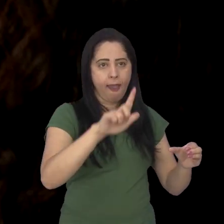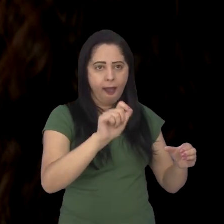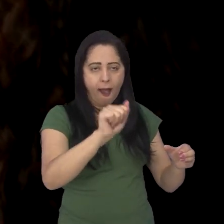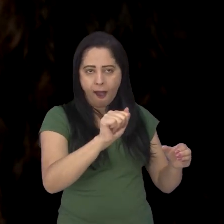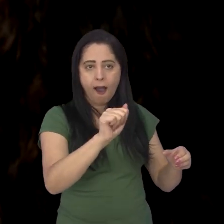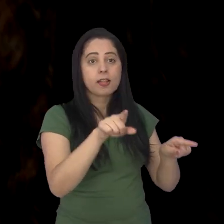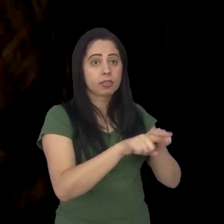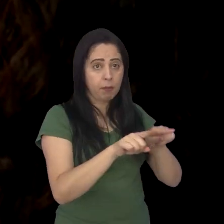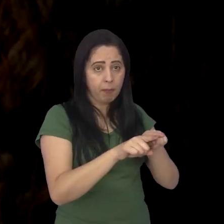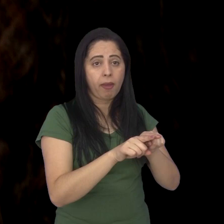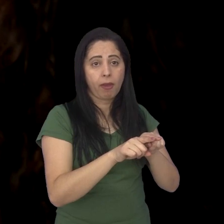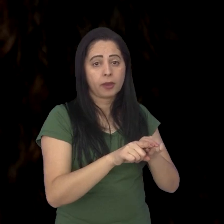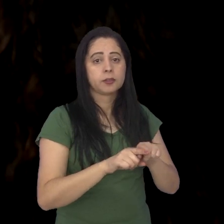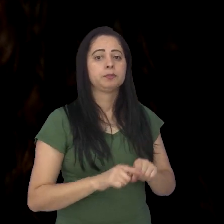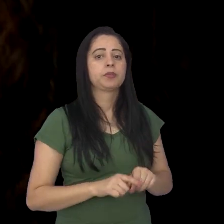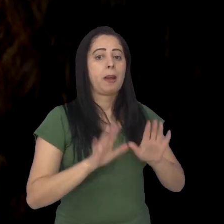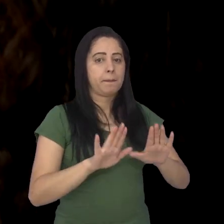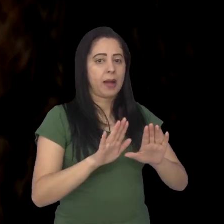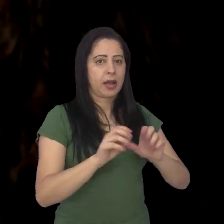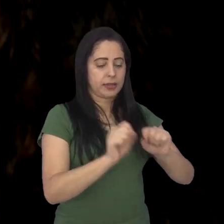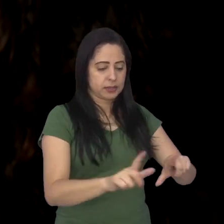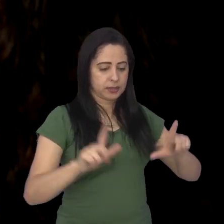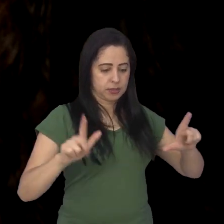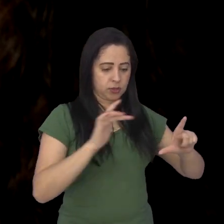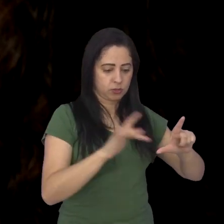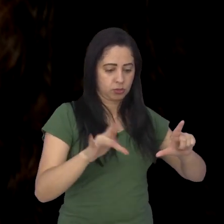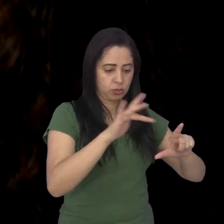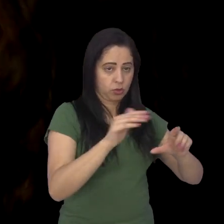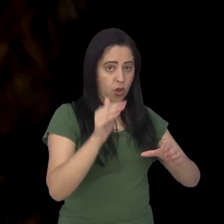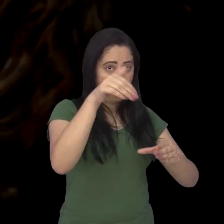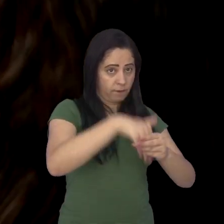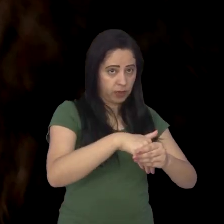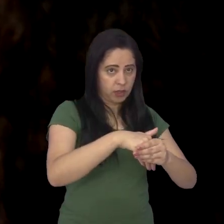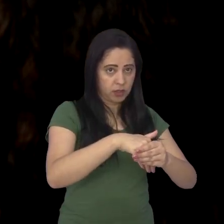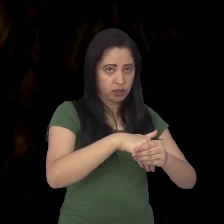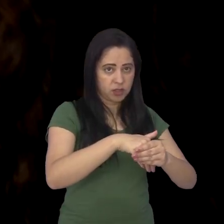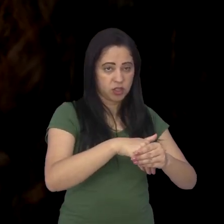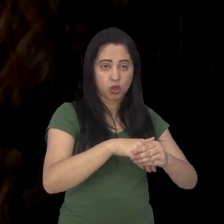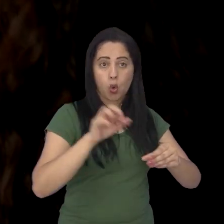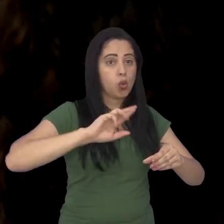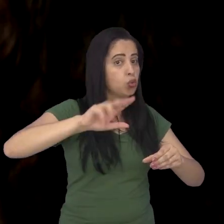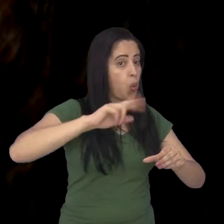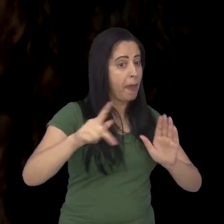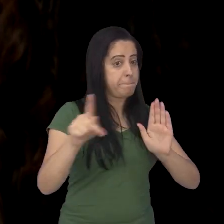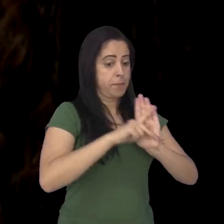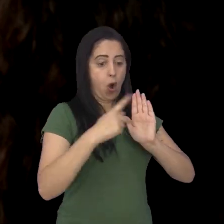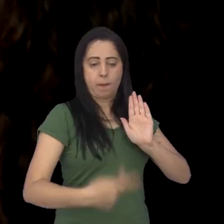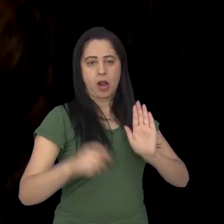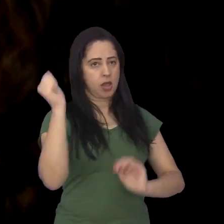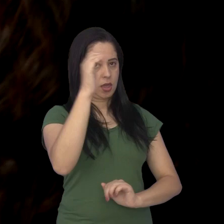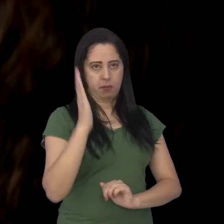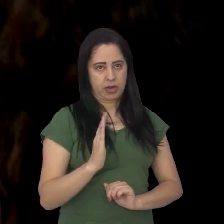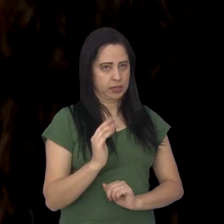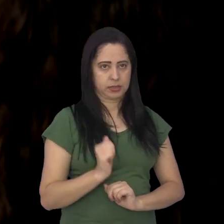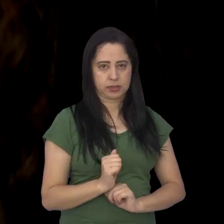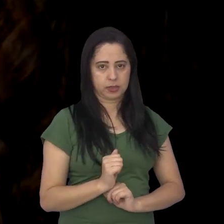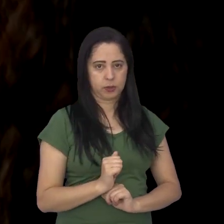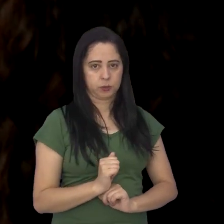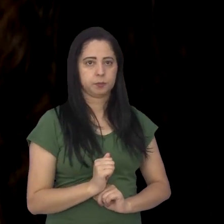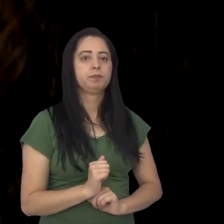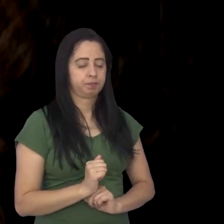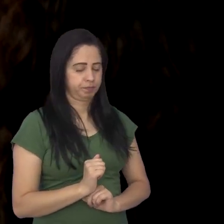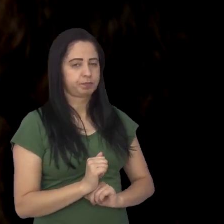também todo ano. Mas urna eletrônica é uma coisa que já existia antes do Brasil, não foi o Brasil que inventou a urna